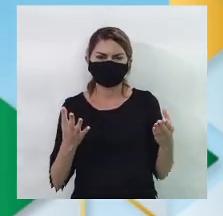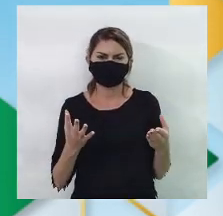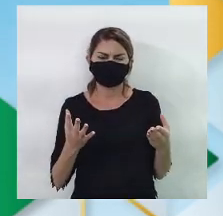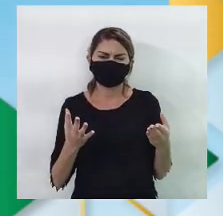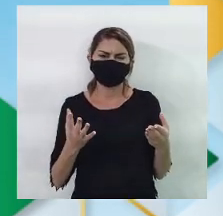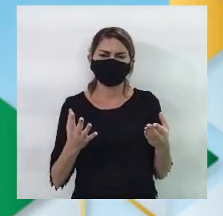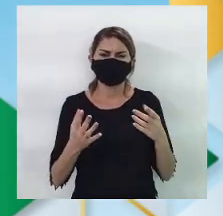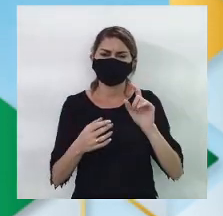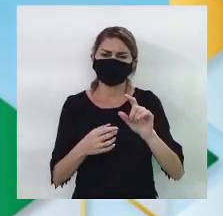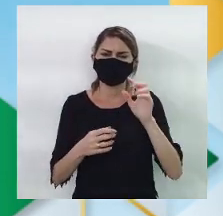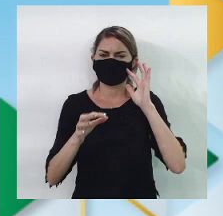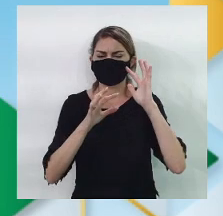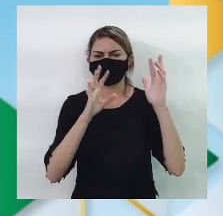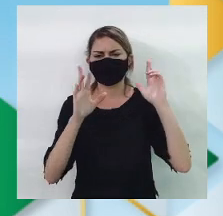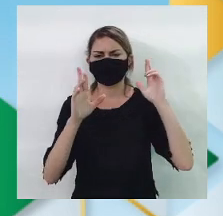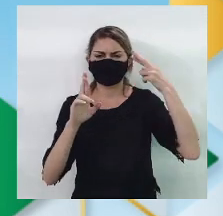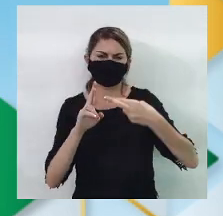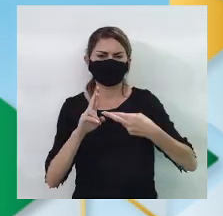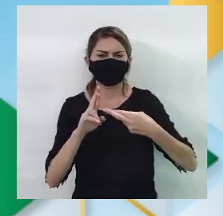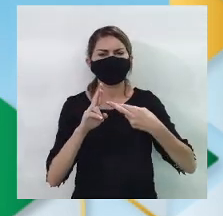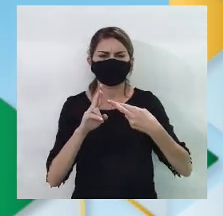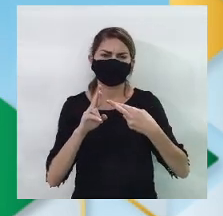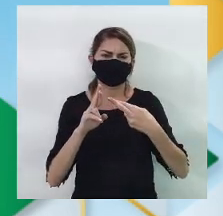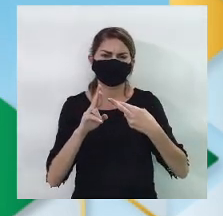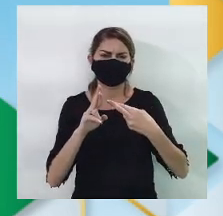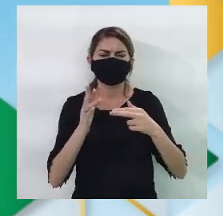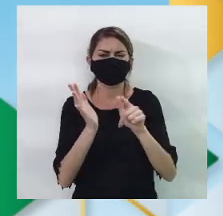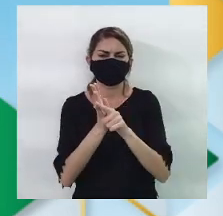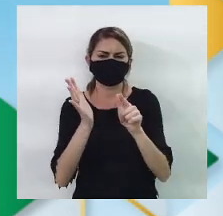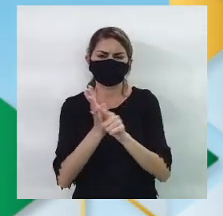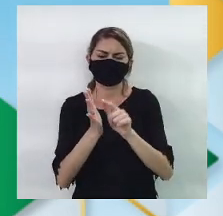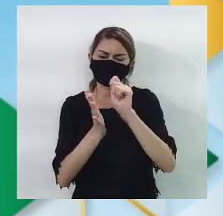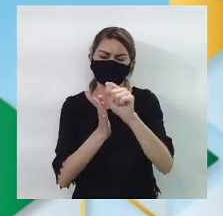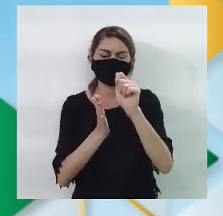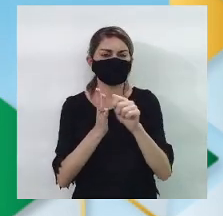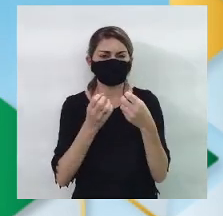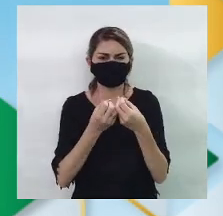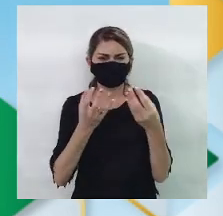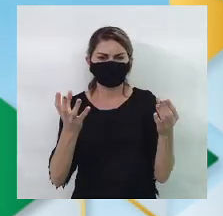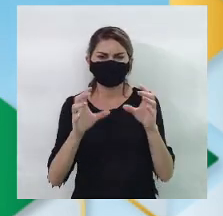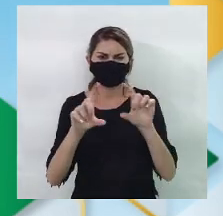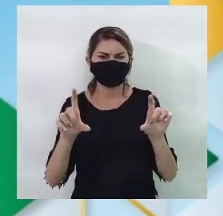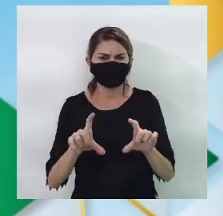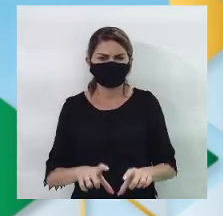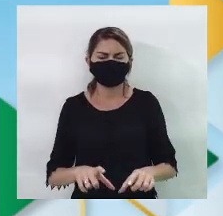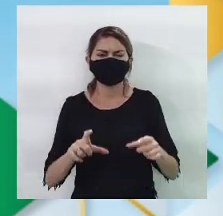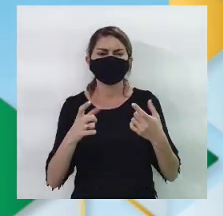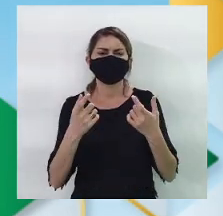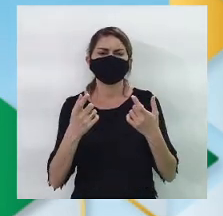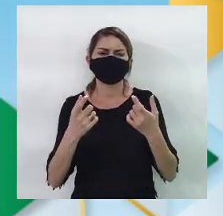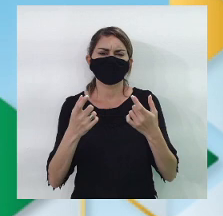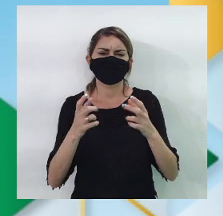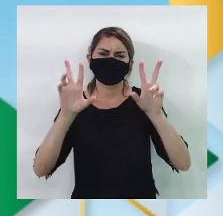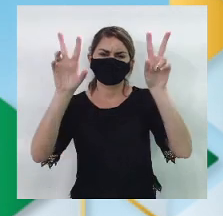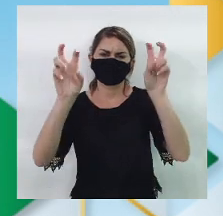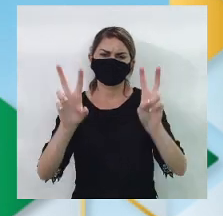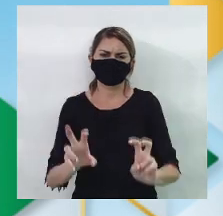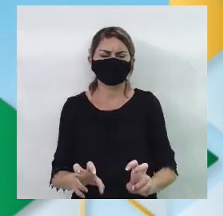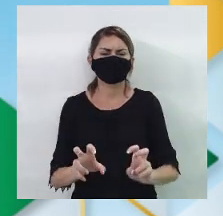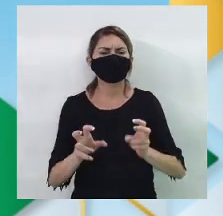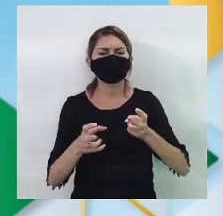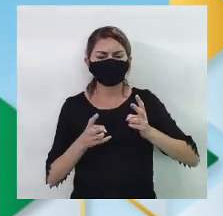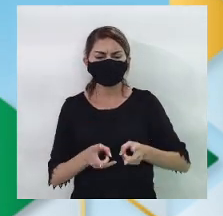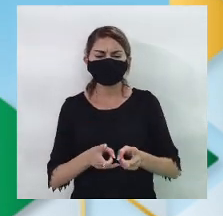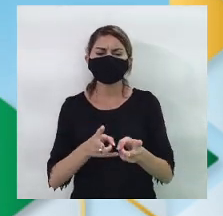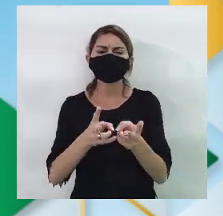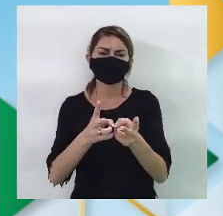panfletário, ele refere-se a folhetos escritos em prosa ou em verso e cujo conteúdo